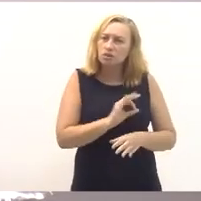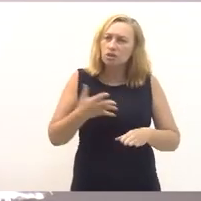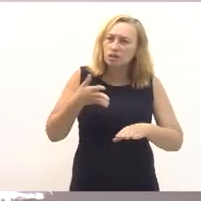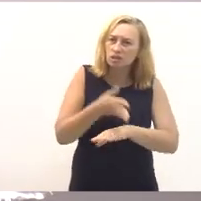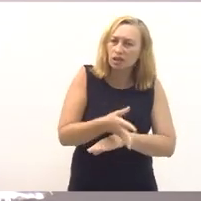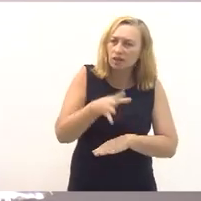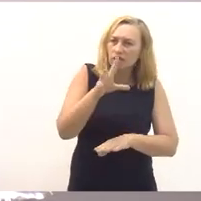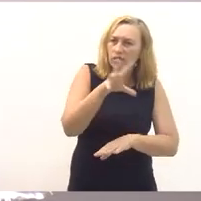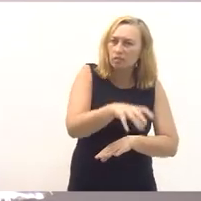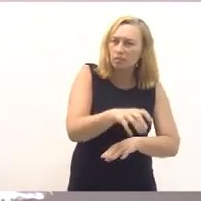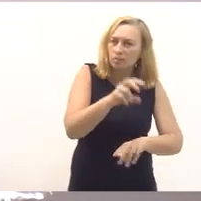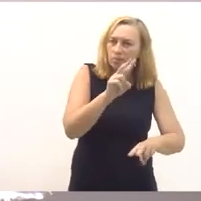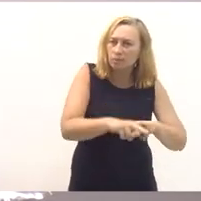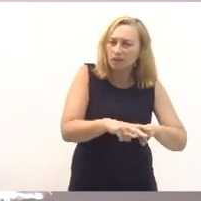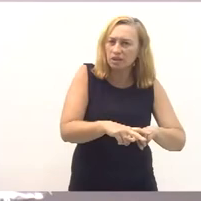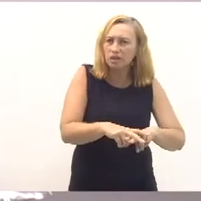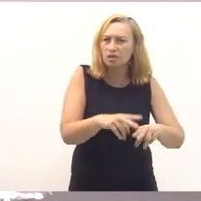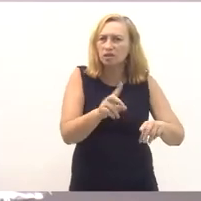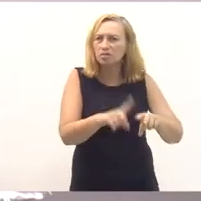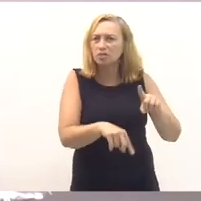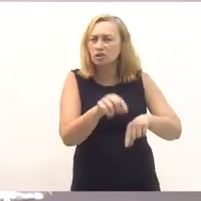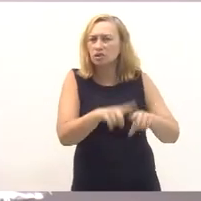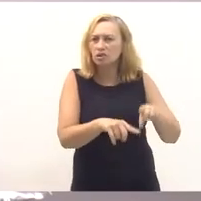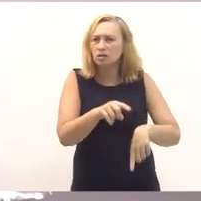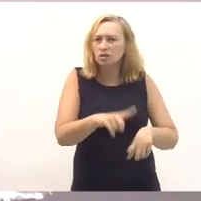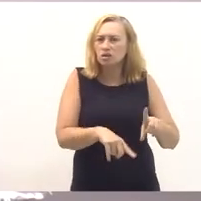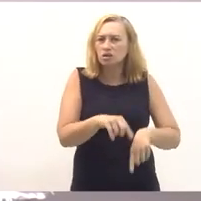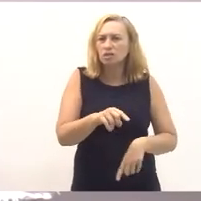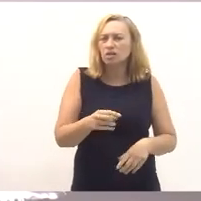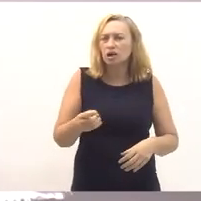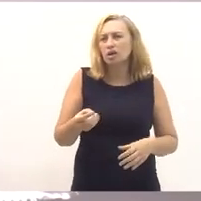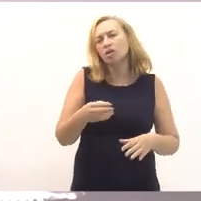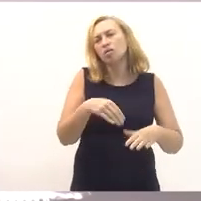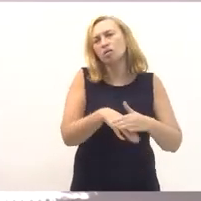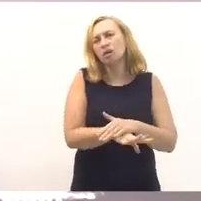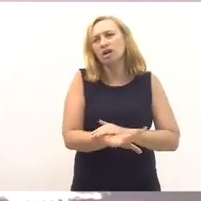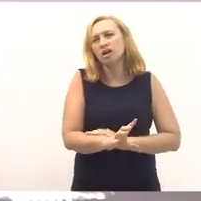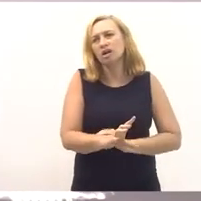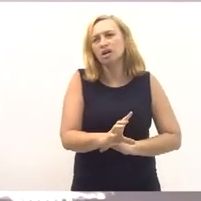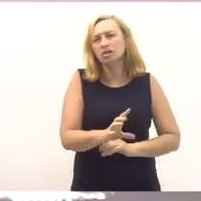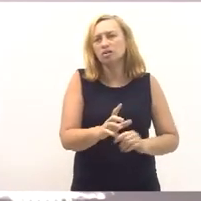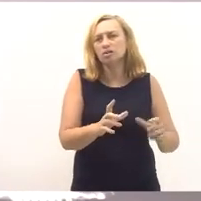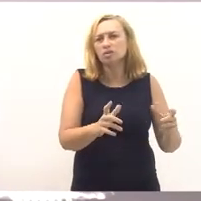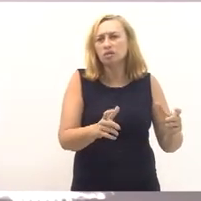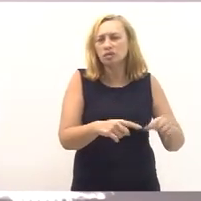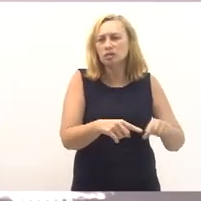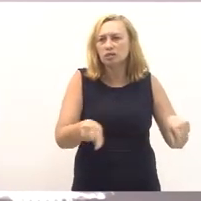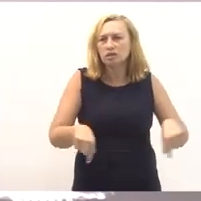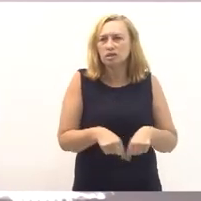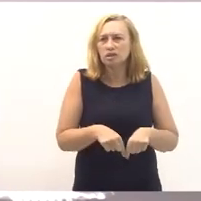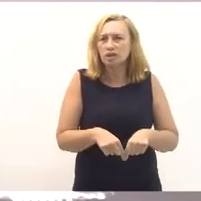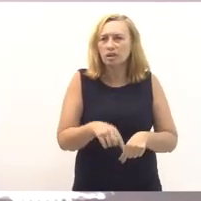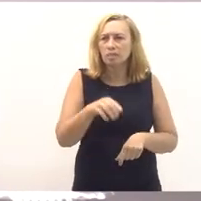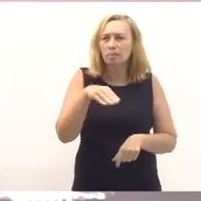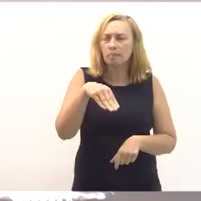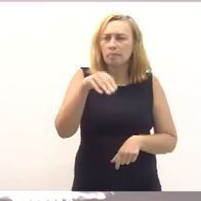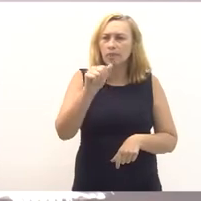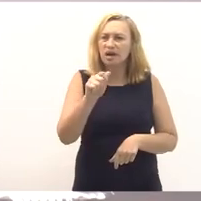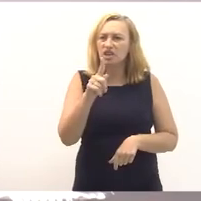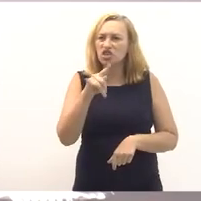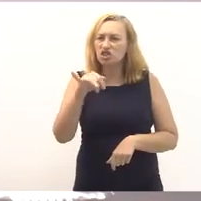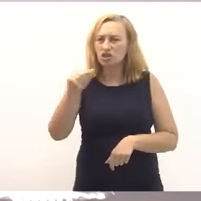aprende o material estava guardado no antigo dops antigo dops EA sala chamava magia negra